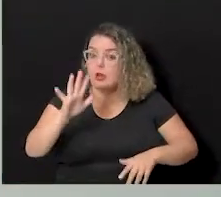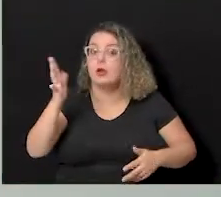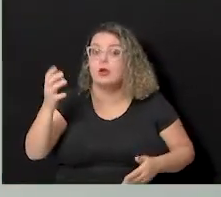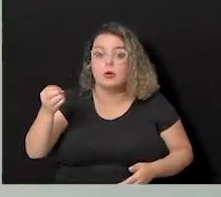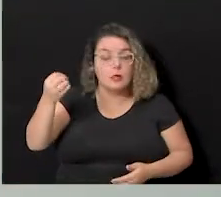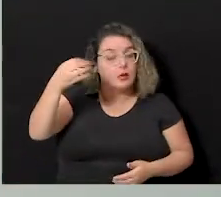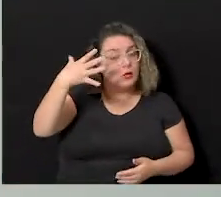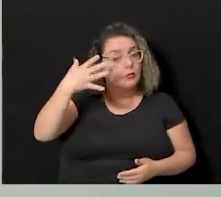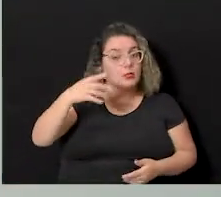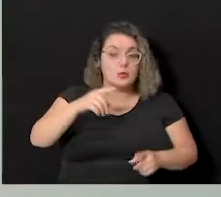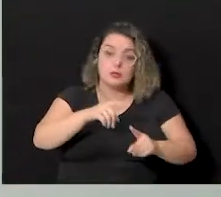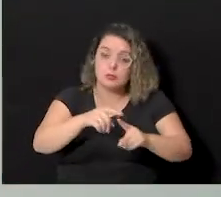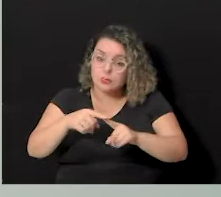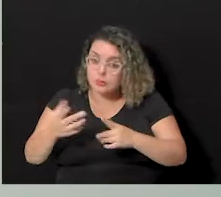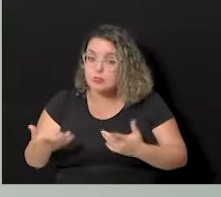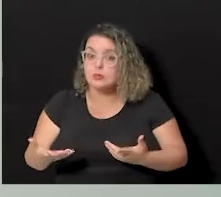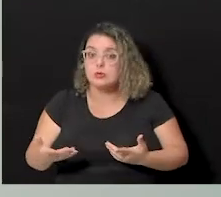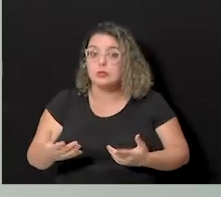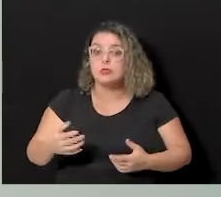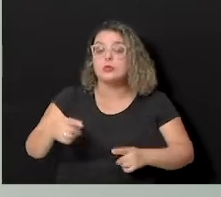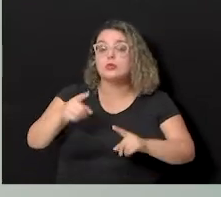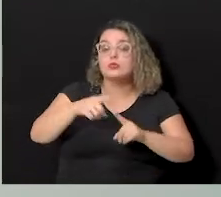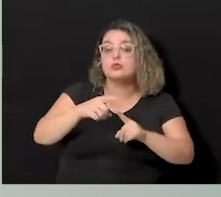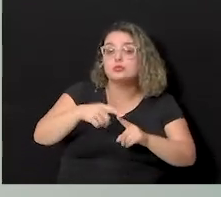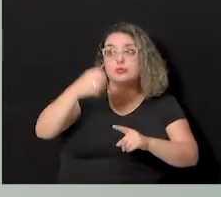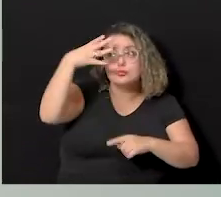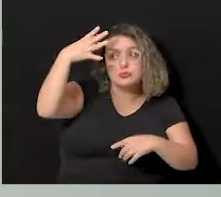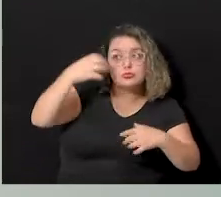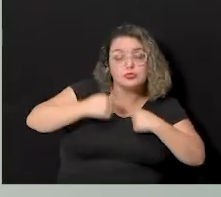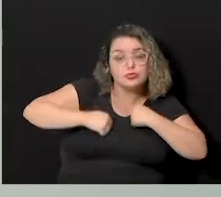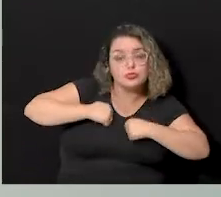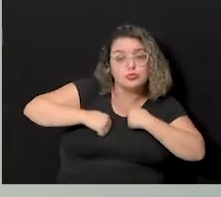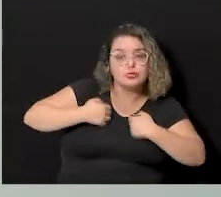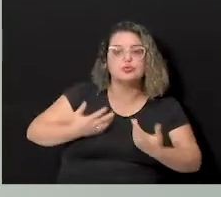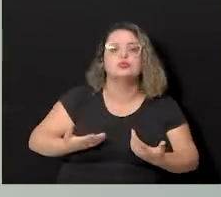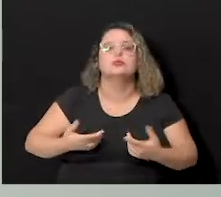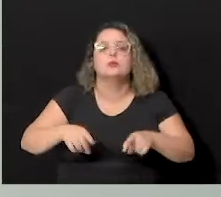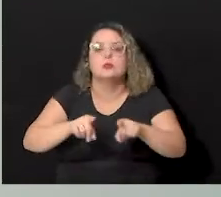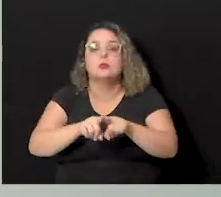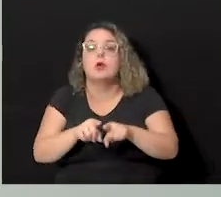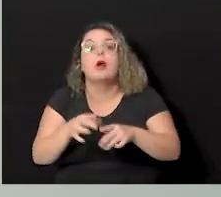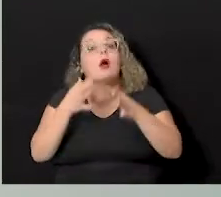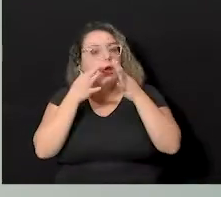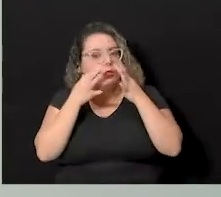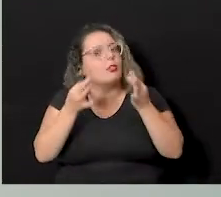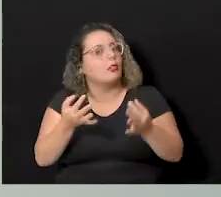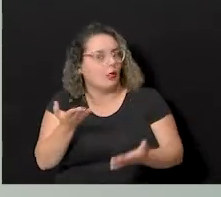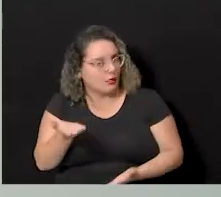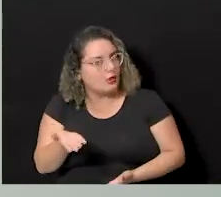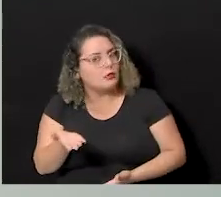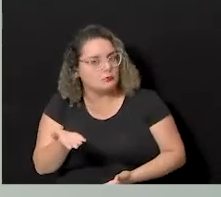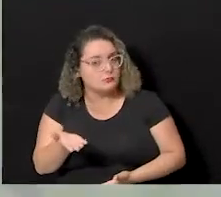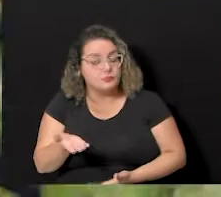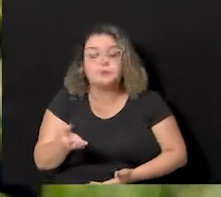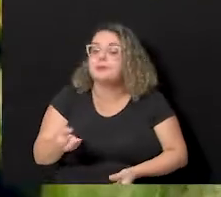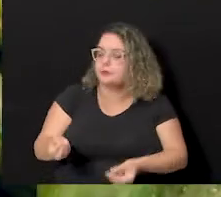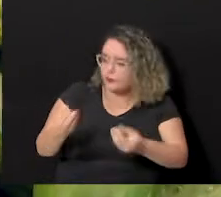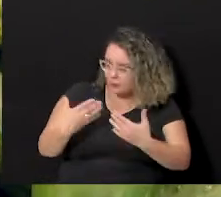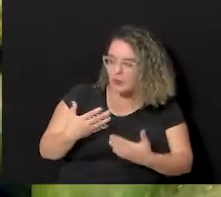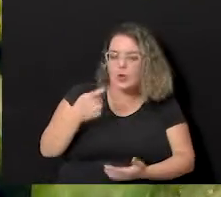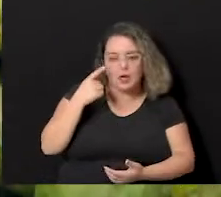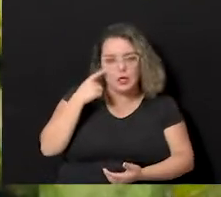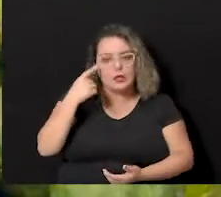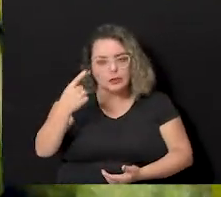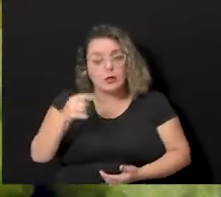de iluminação que você tem na sua casa, tipo de chuveiro que você usa. Então, é muito importante se atentar a isso. E assim como você